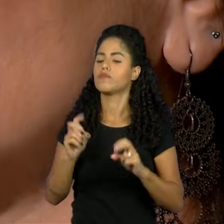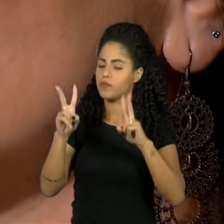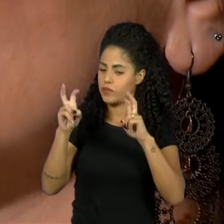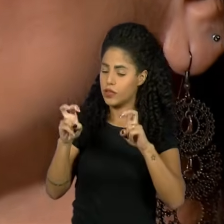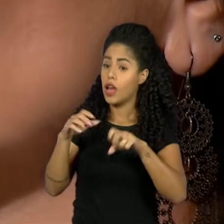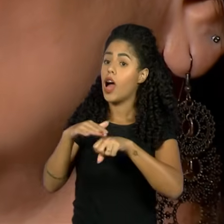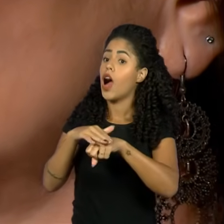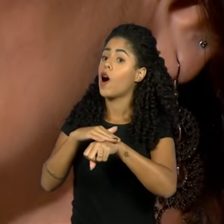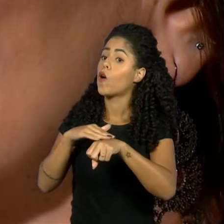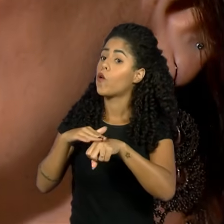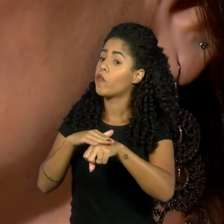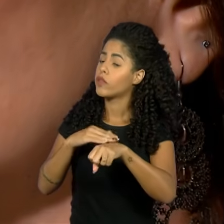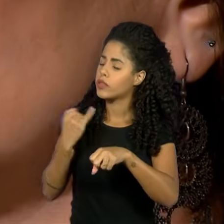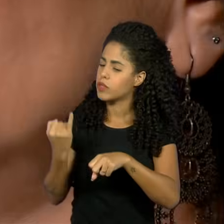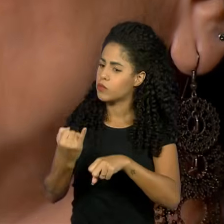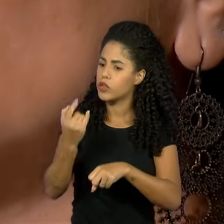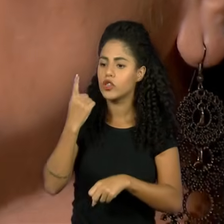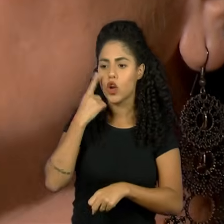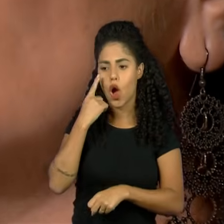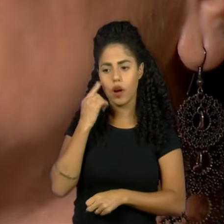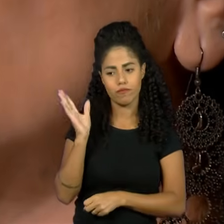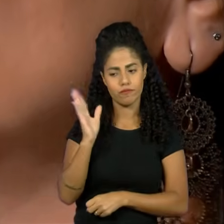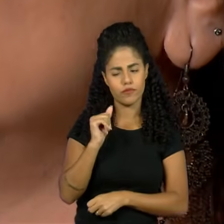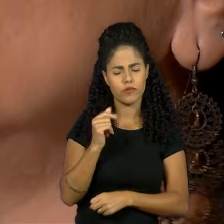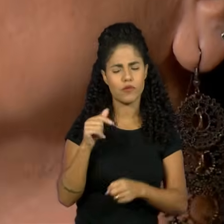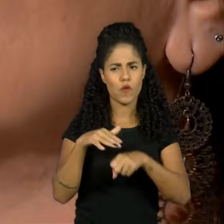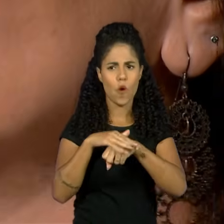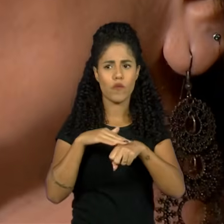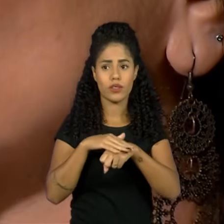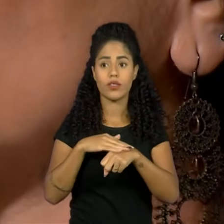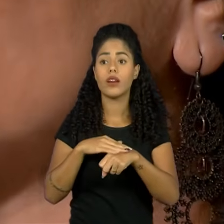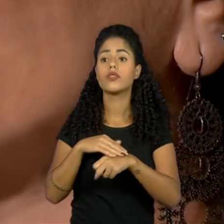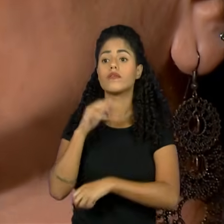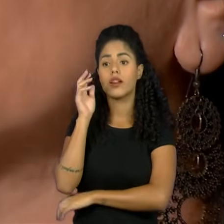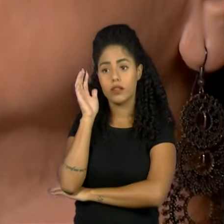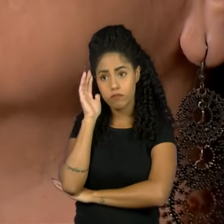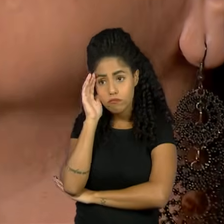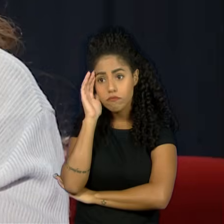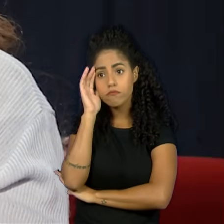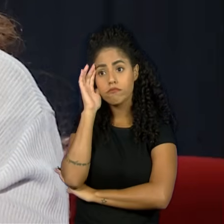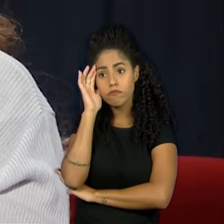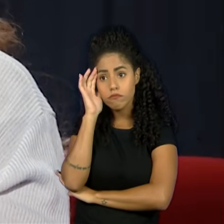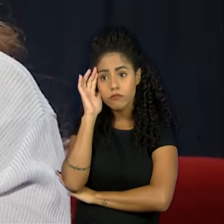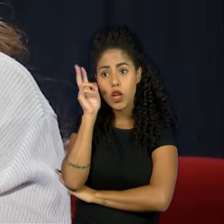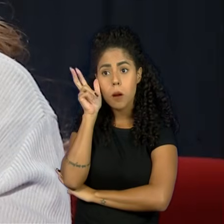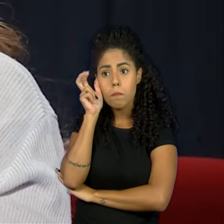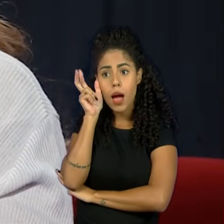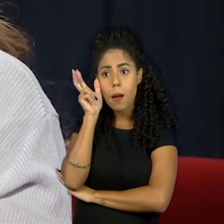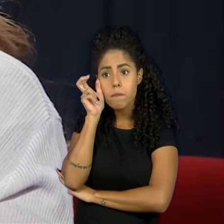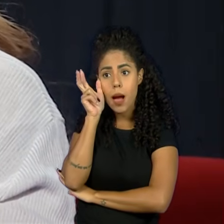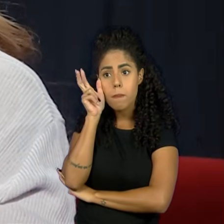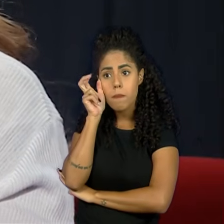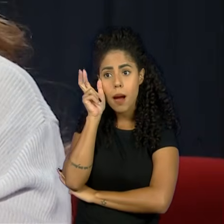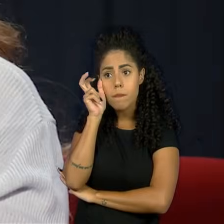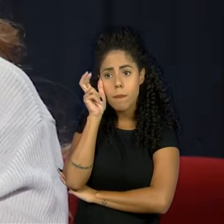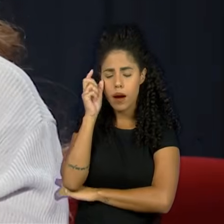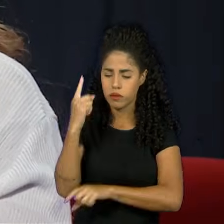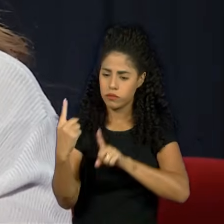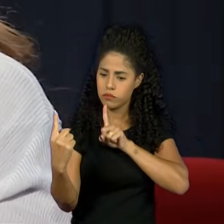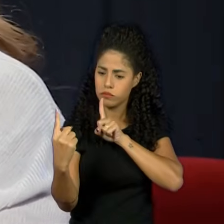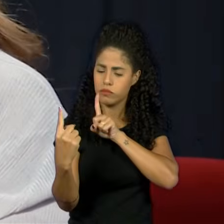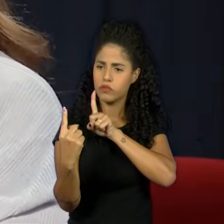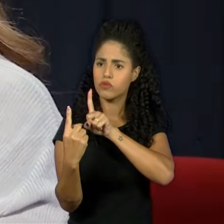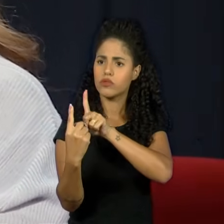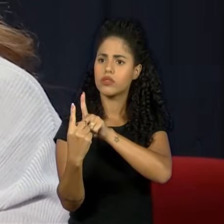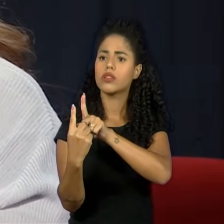Tá. Precisamos conversar. Depois você vai ouvir a pessoa. Então, se eu vou te atender, eu